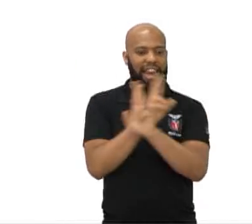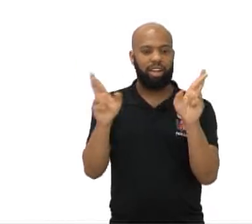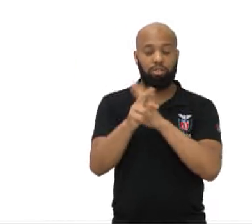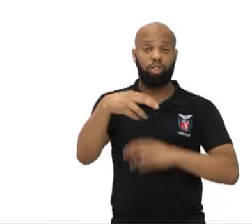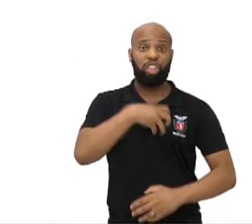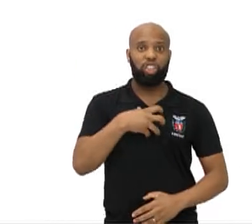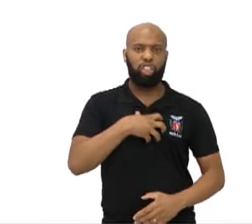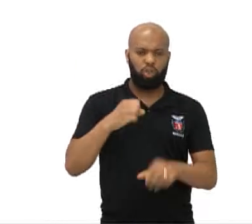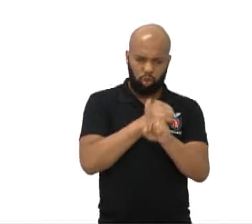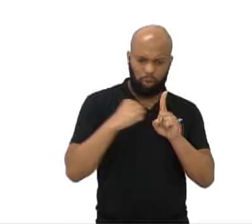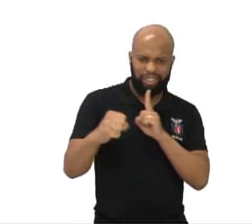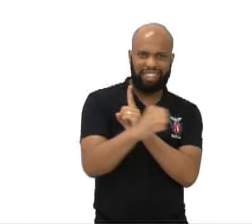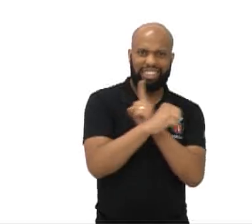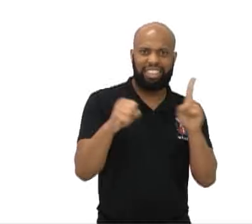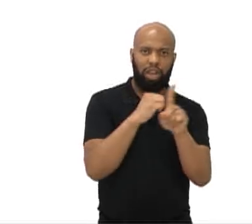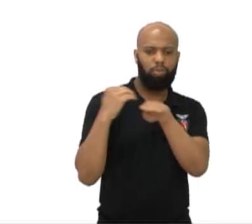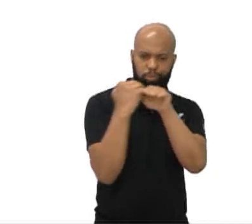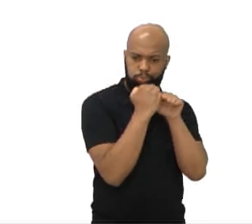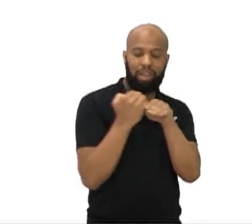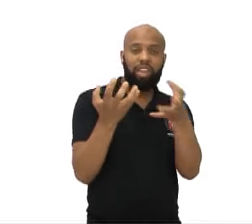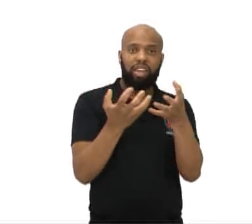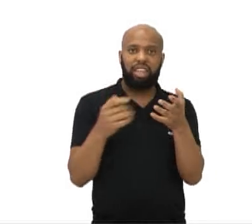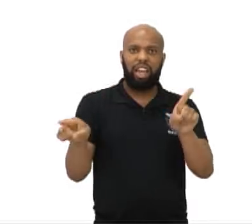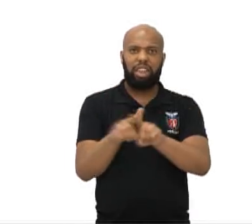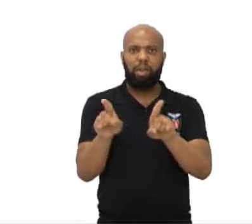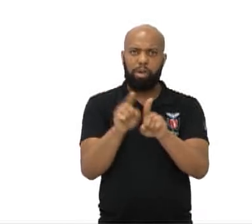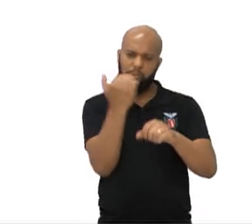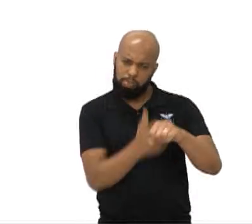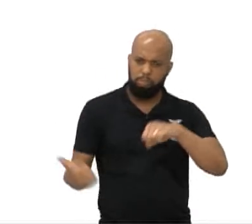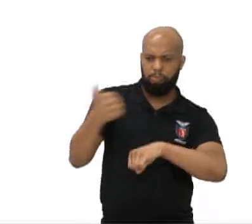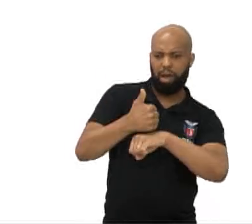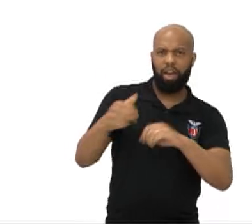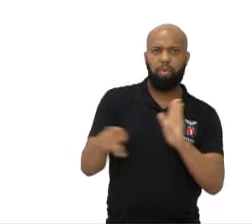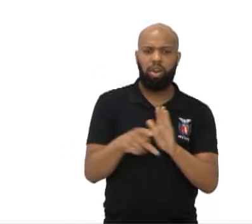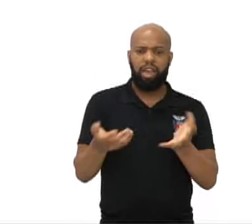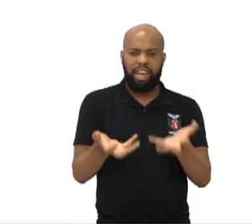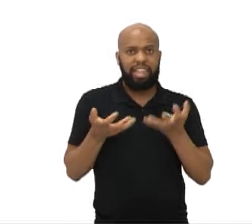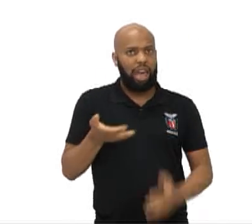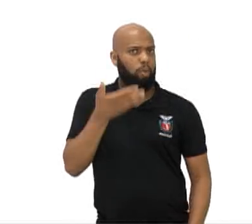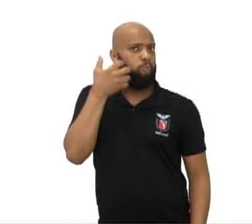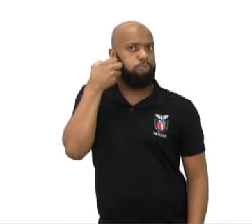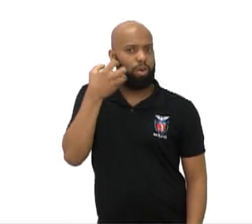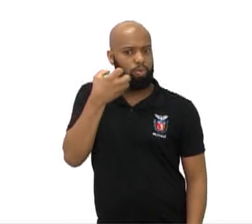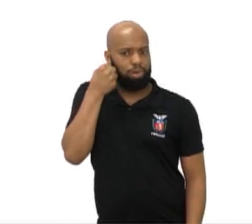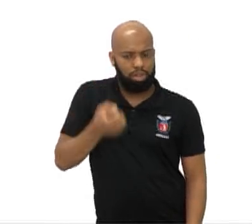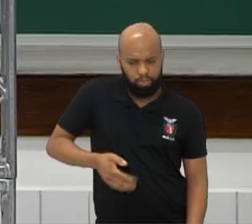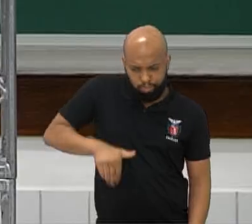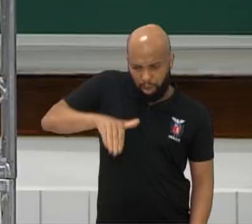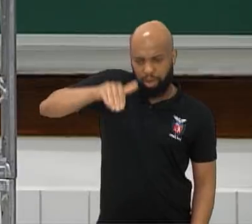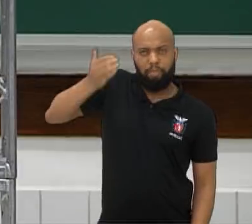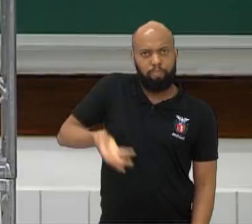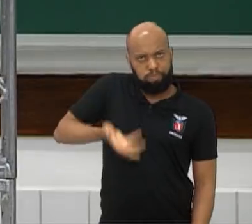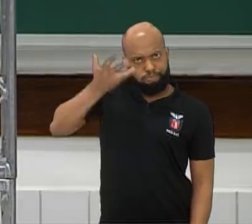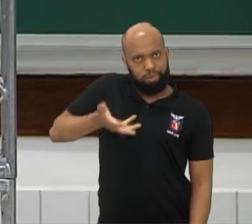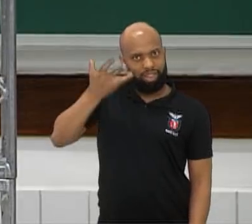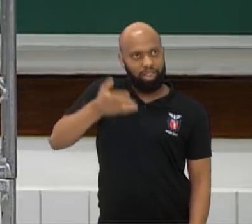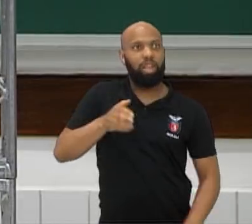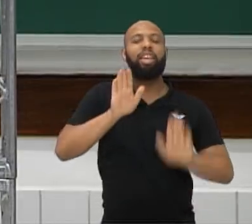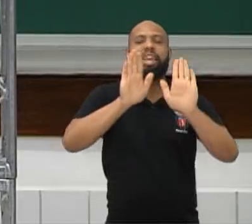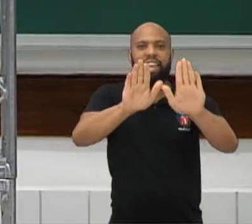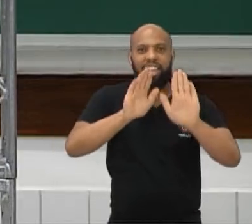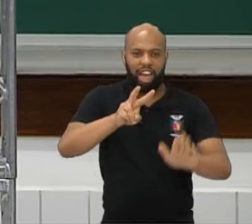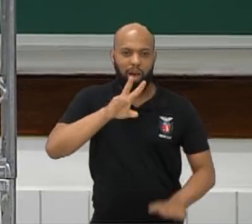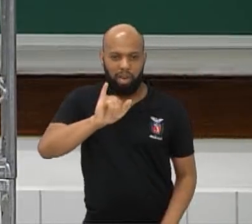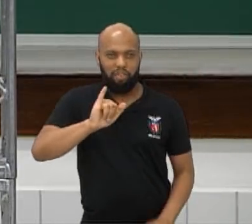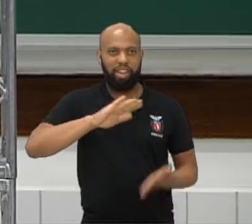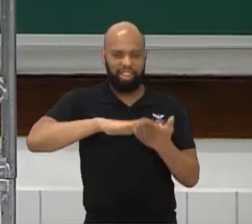social hegemônica, ampliar sua dominação com base no aumento dos lucros dos capitalistas. Meu Deus! Vamos com